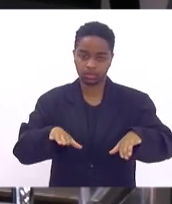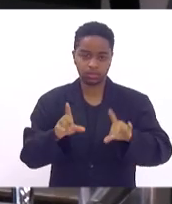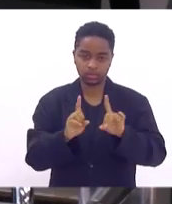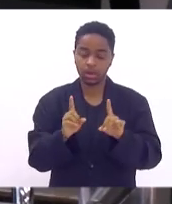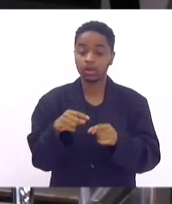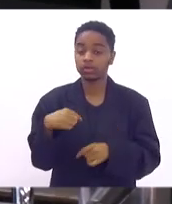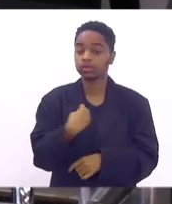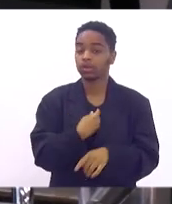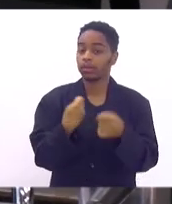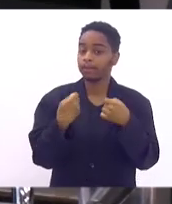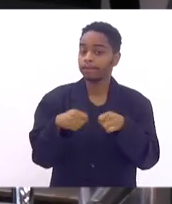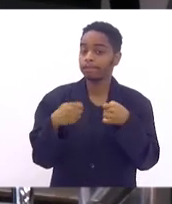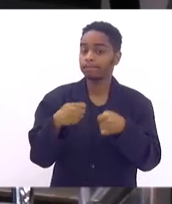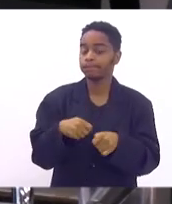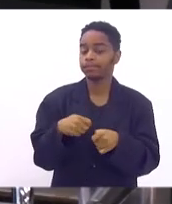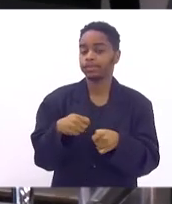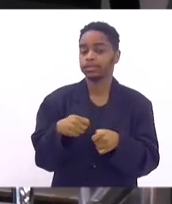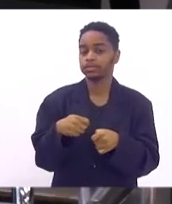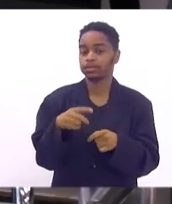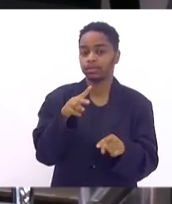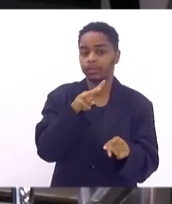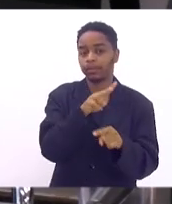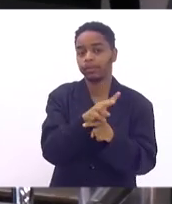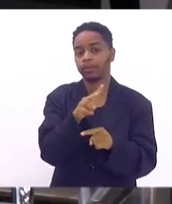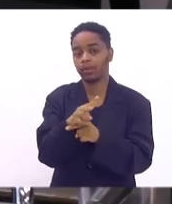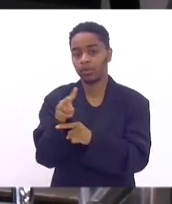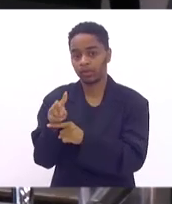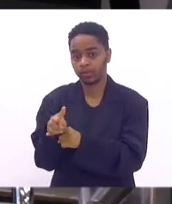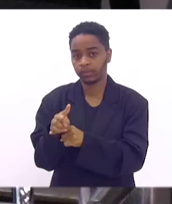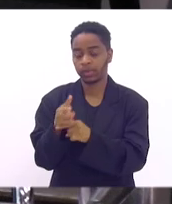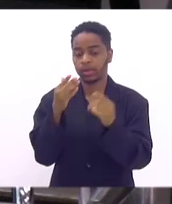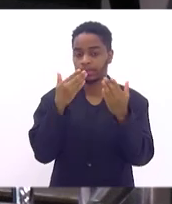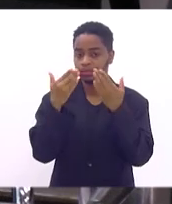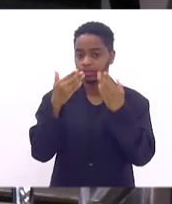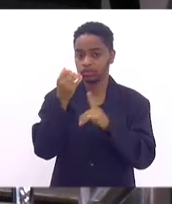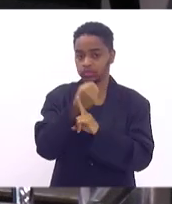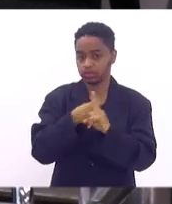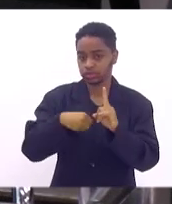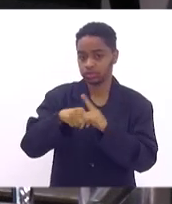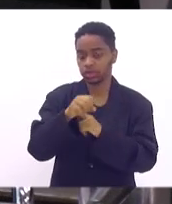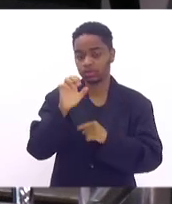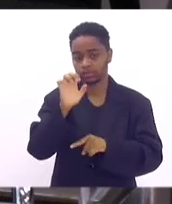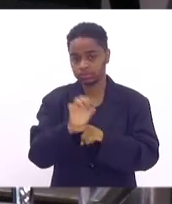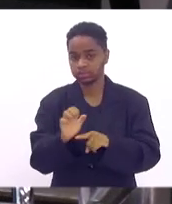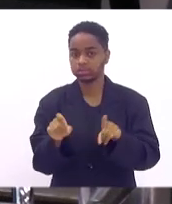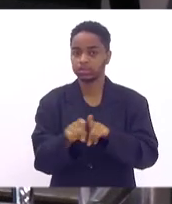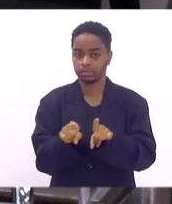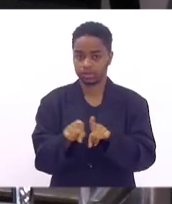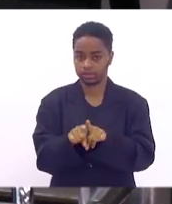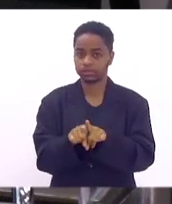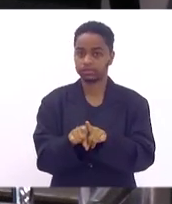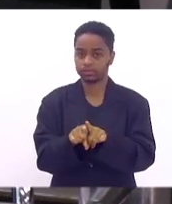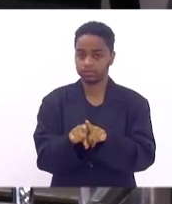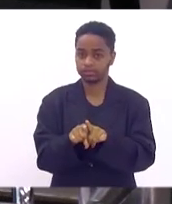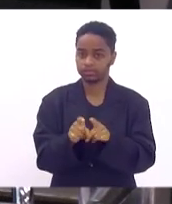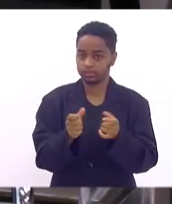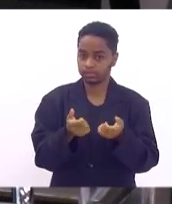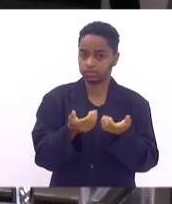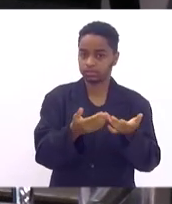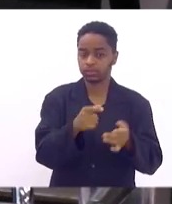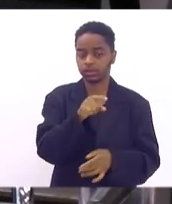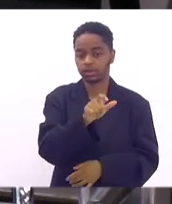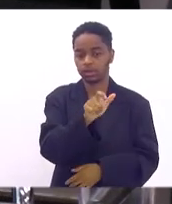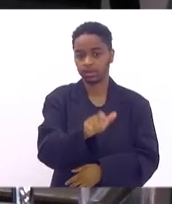Necessário, né, é necessário proteção psicossocial estatal e estatal a essas mulheres. A violência